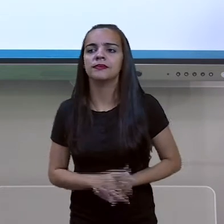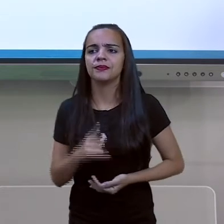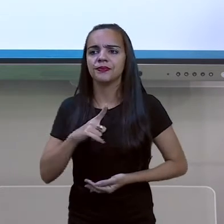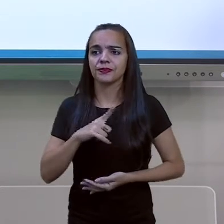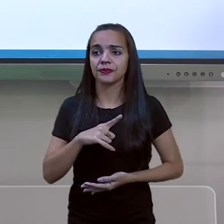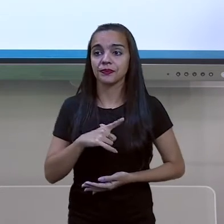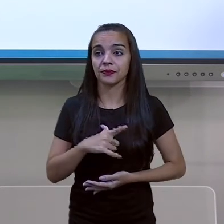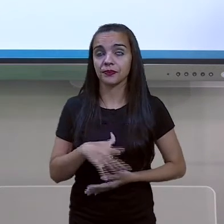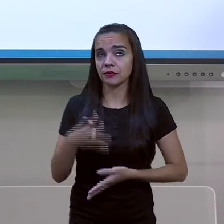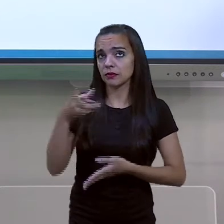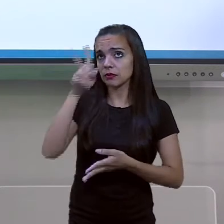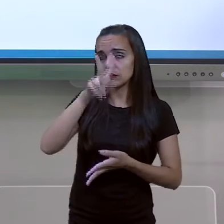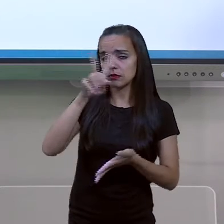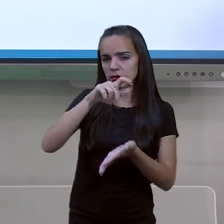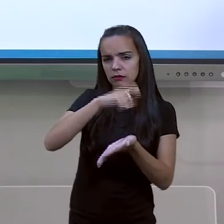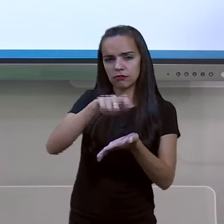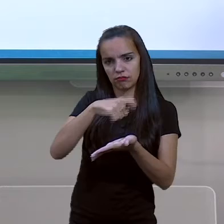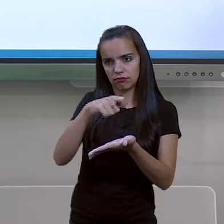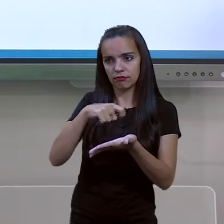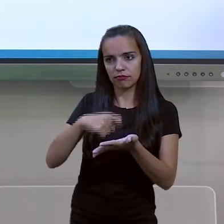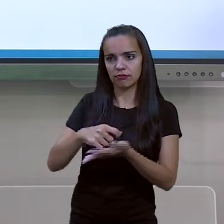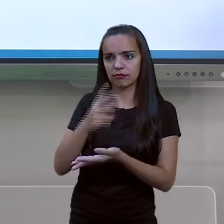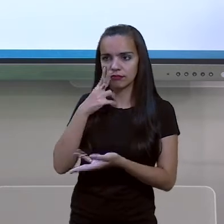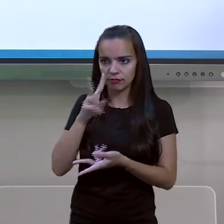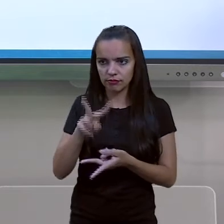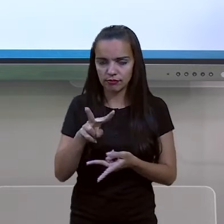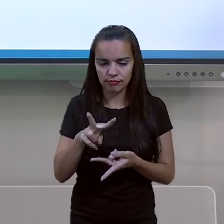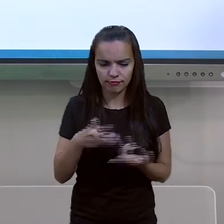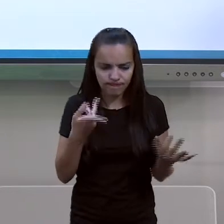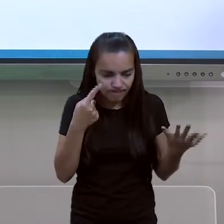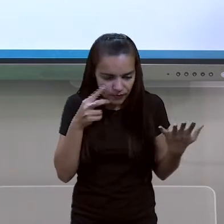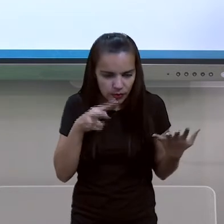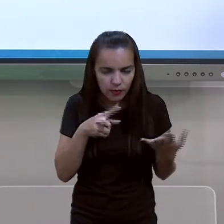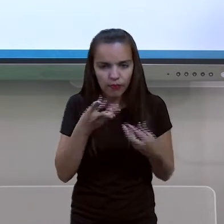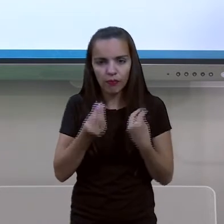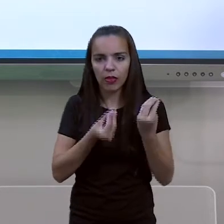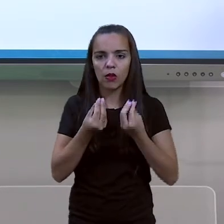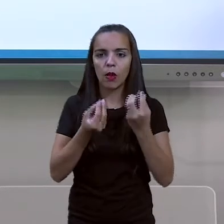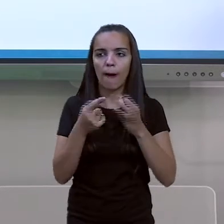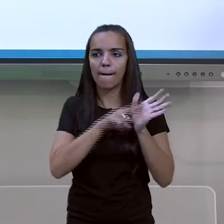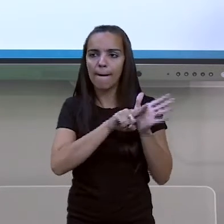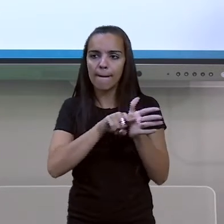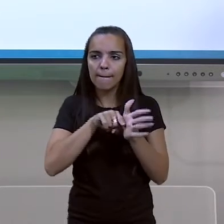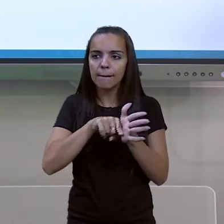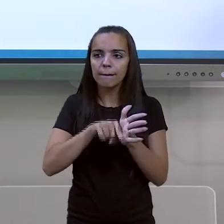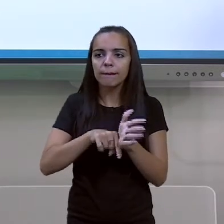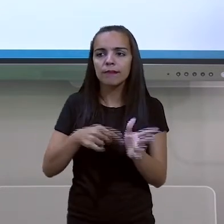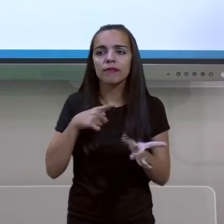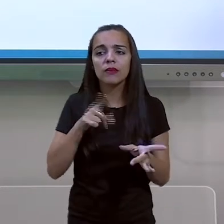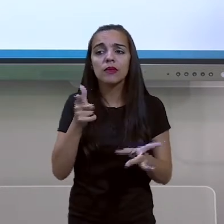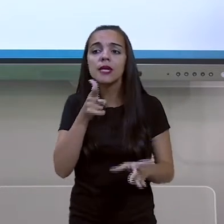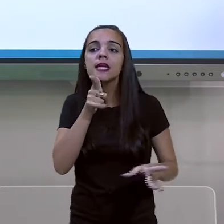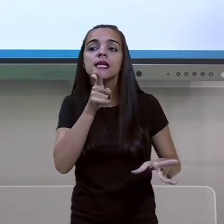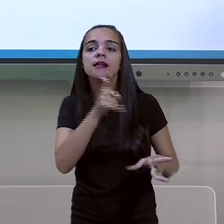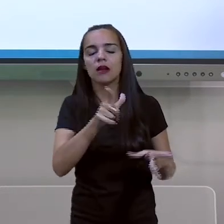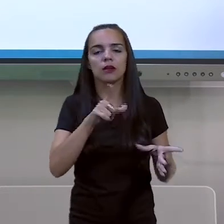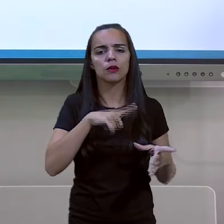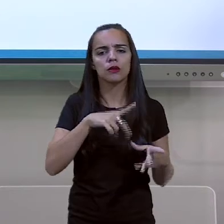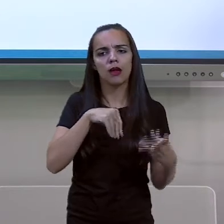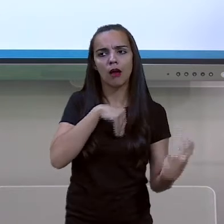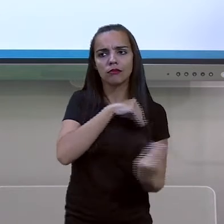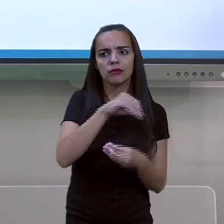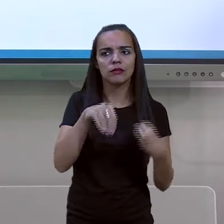os historiadores vão ver aquilo ali, eles vão estudar aquilo ali, eles conseguem